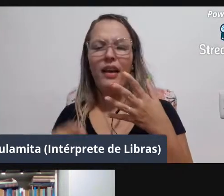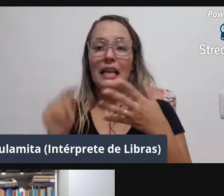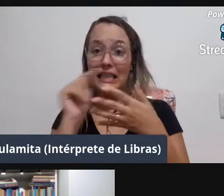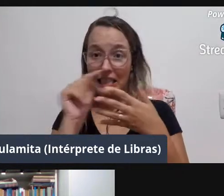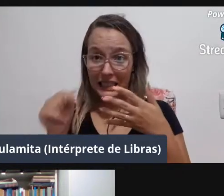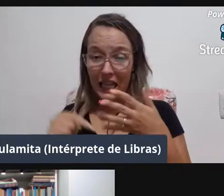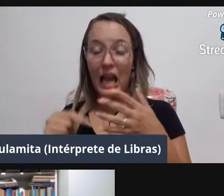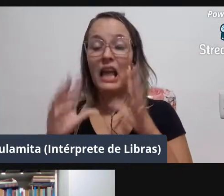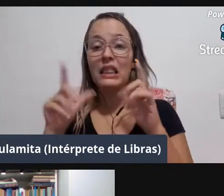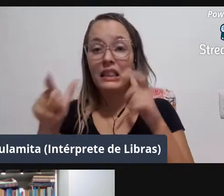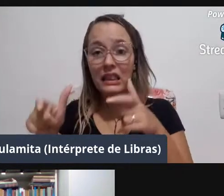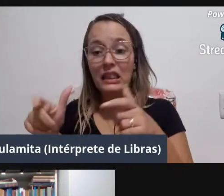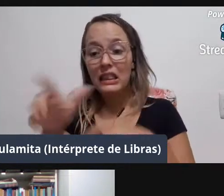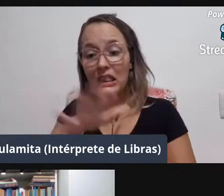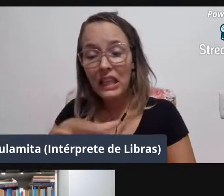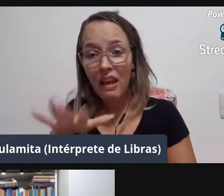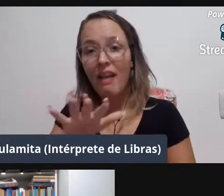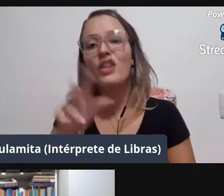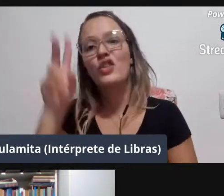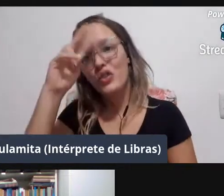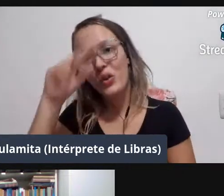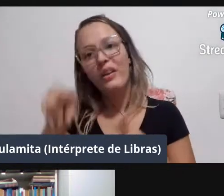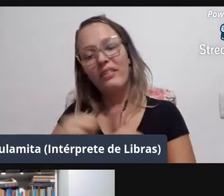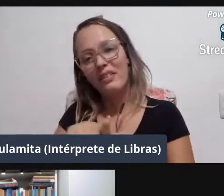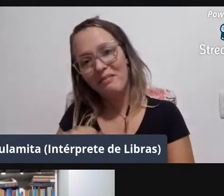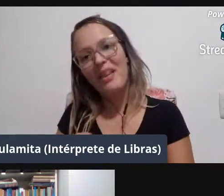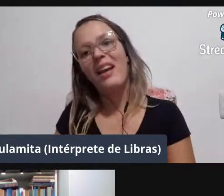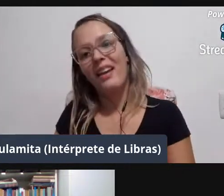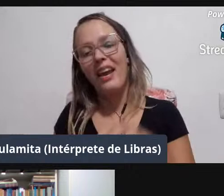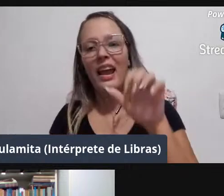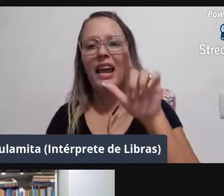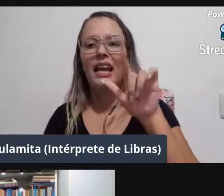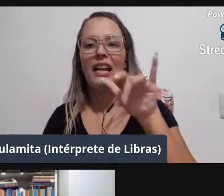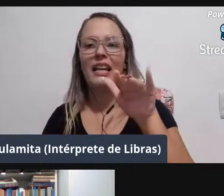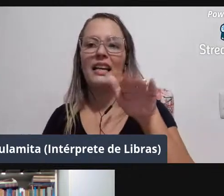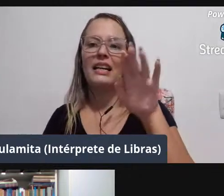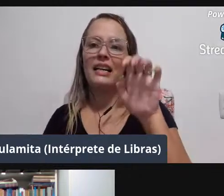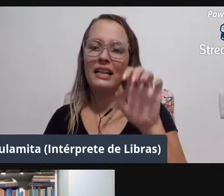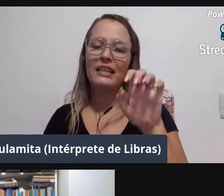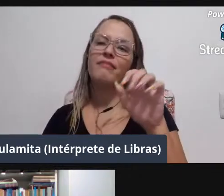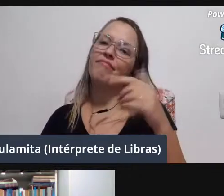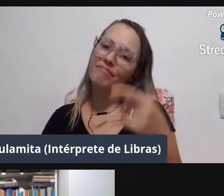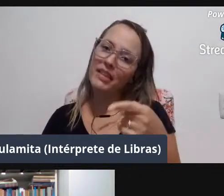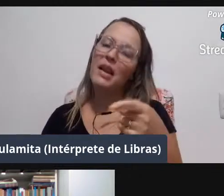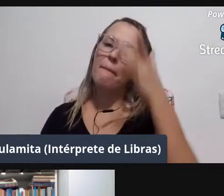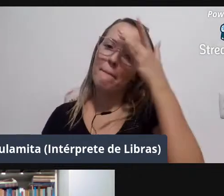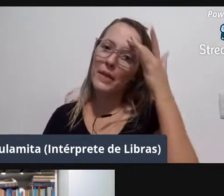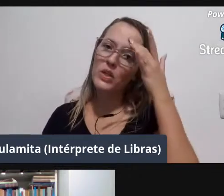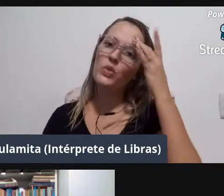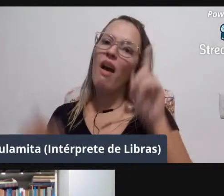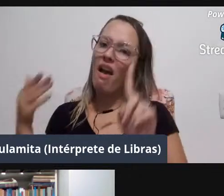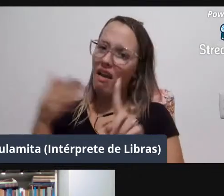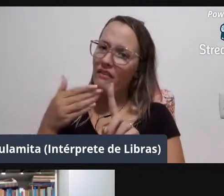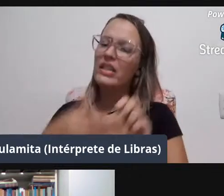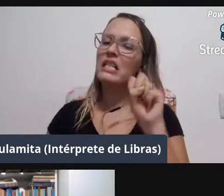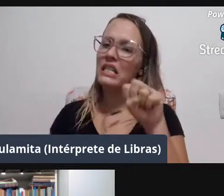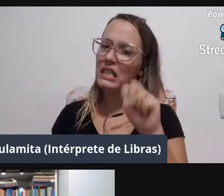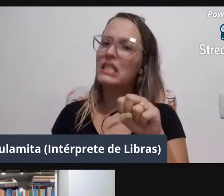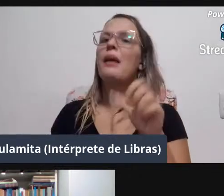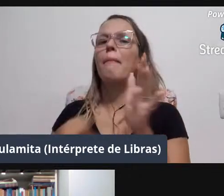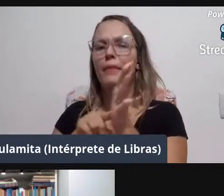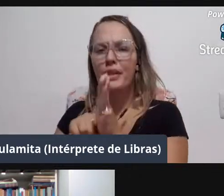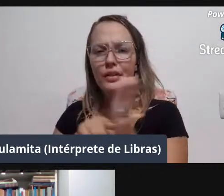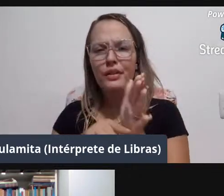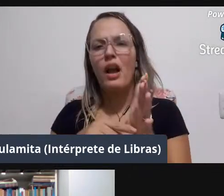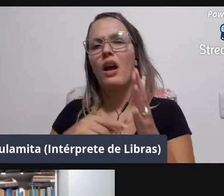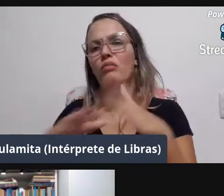dia, e o quarto, Eliane Pérez. Então, ou seja, são pessoas que ainda são referência, estão aí pesquisando, fazendo novos